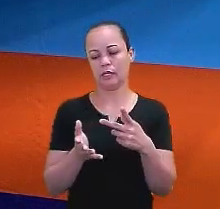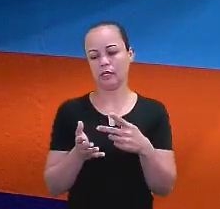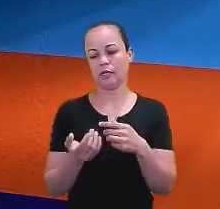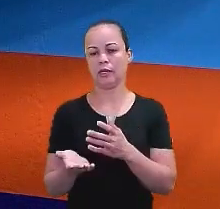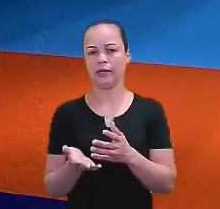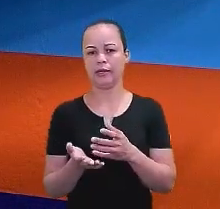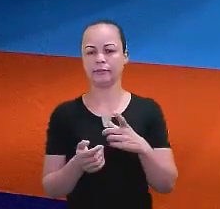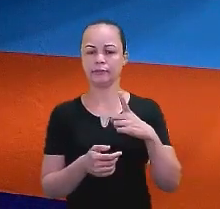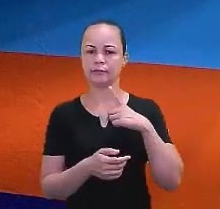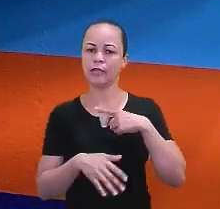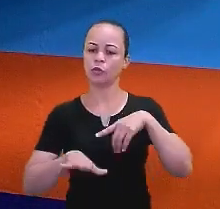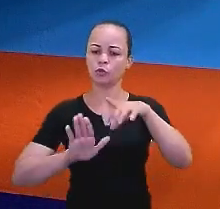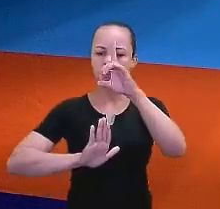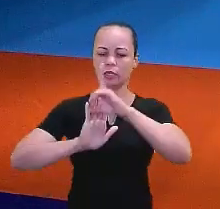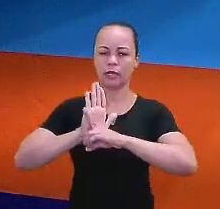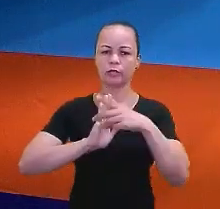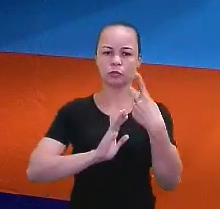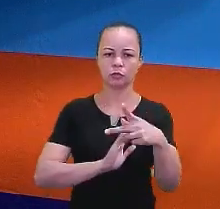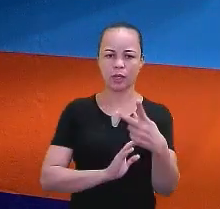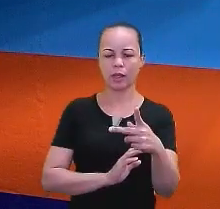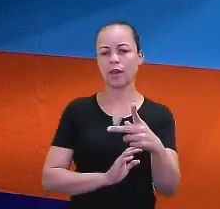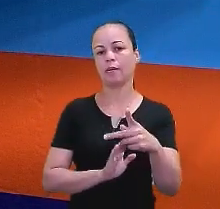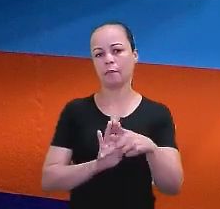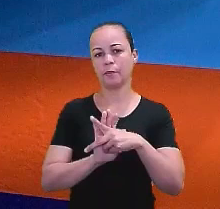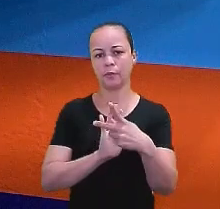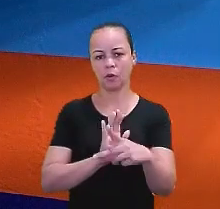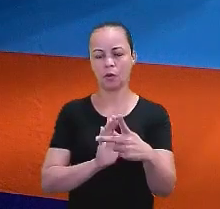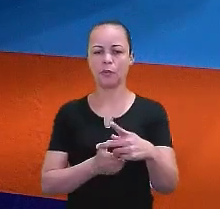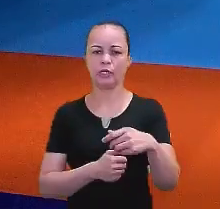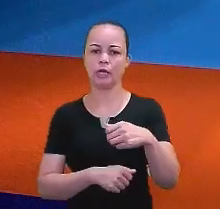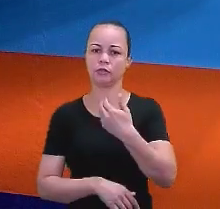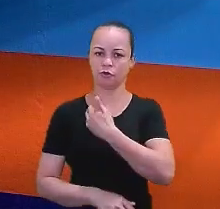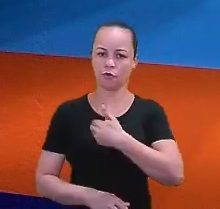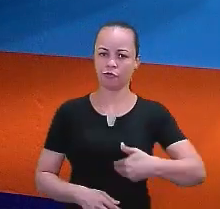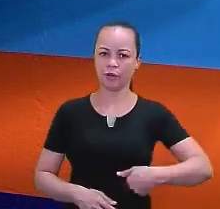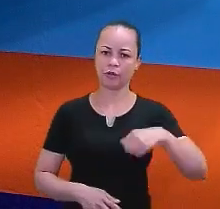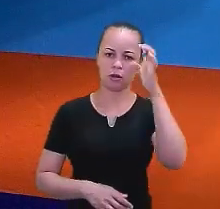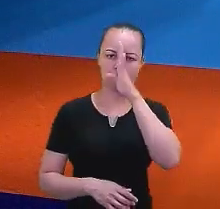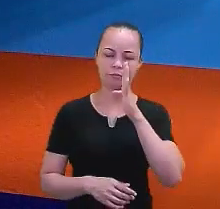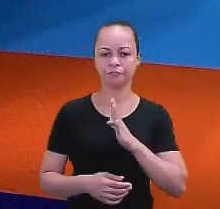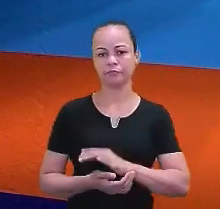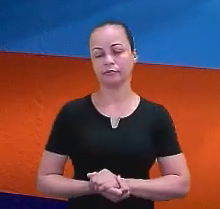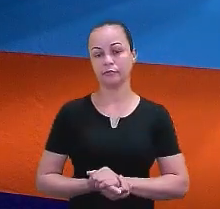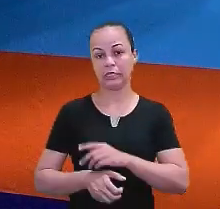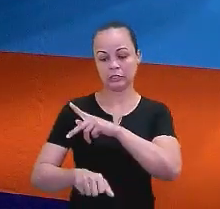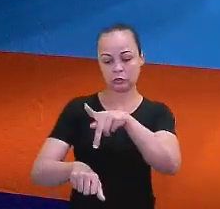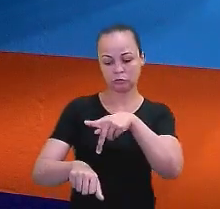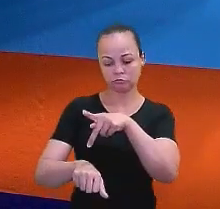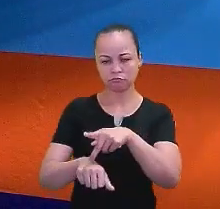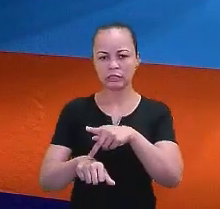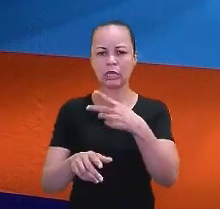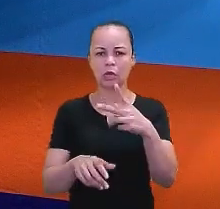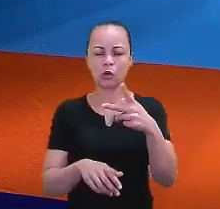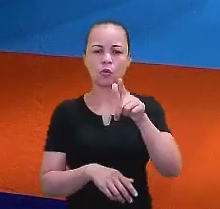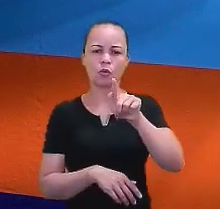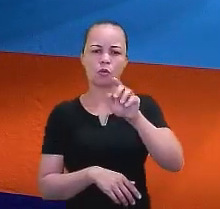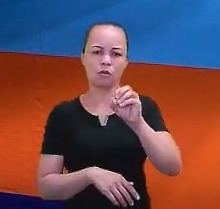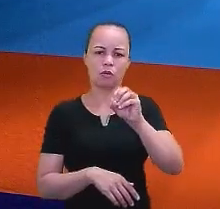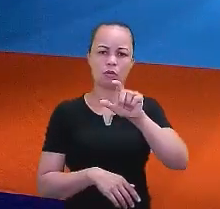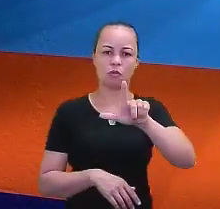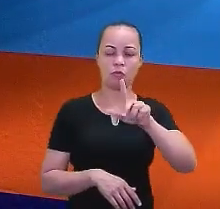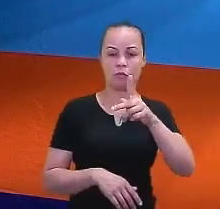cessear o direito dela de governar. Então, na história política do nosso país, os golpes, eles não